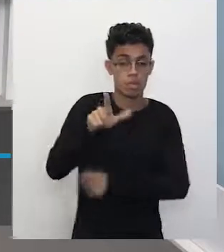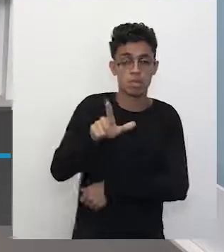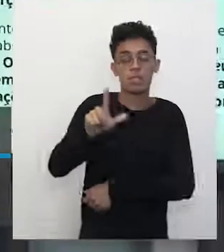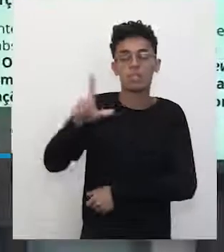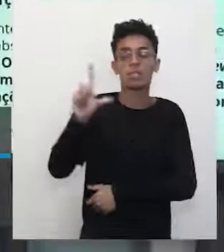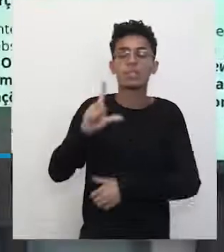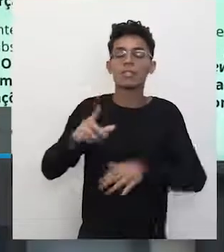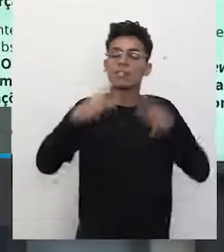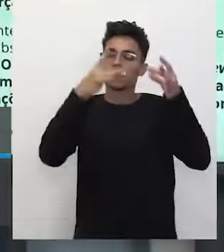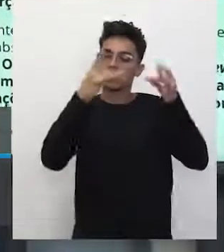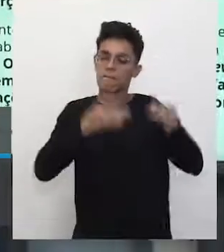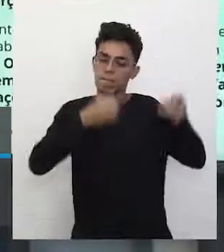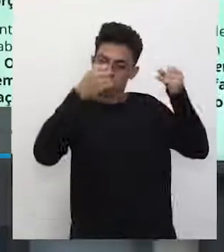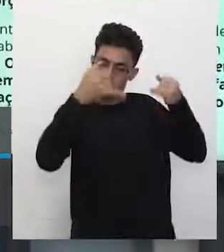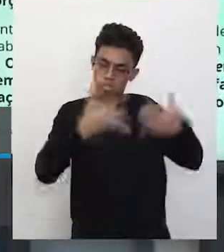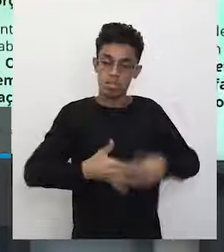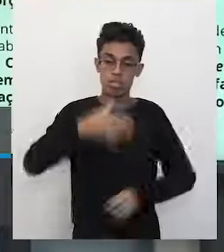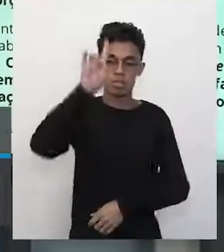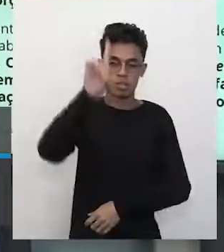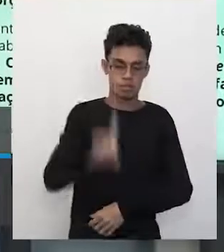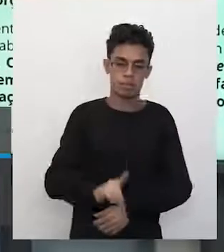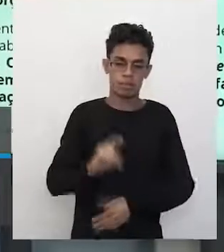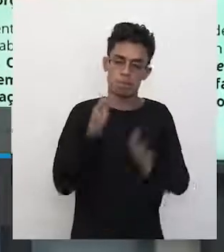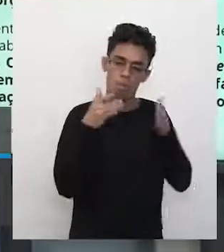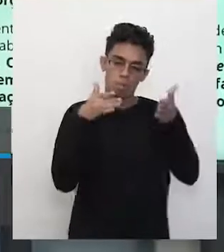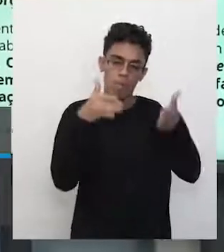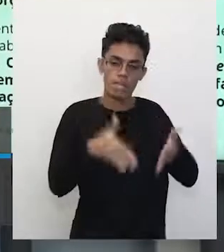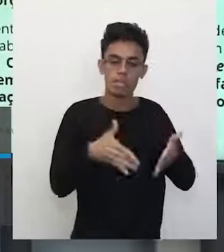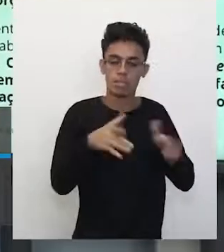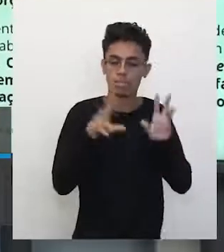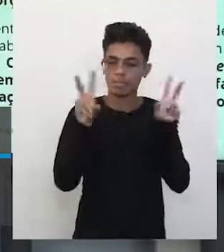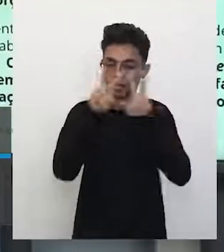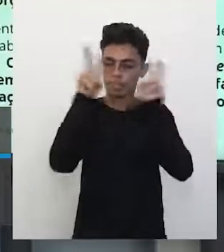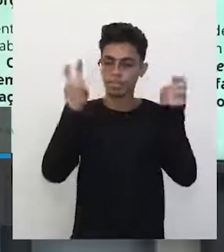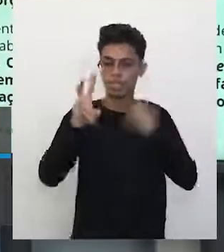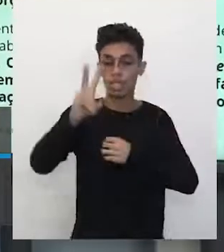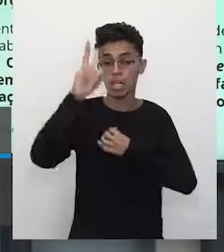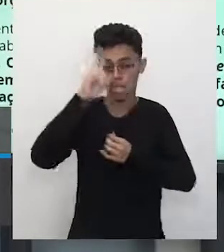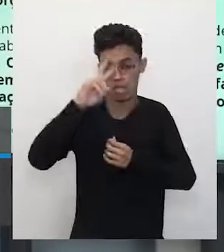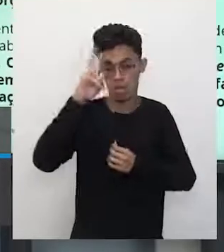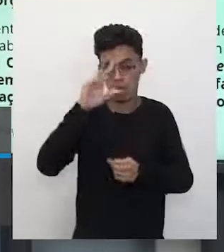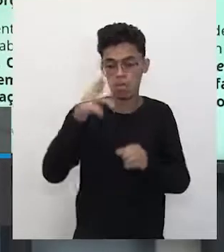né, de entrarmos diretamente assim, no alvo dessa questão, lembra que